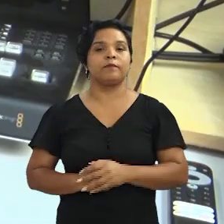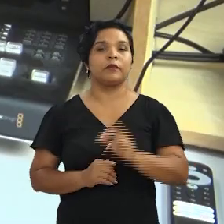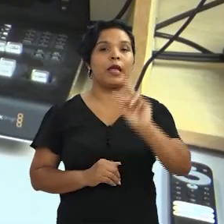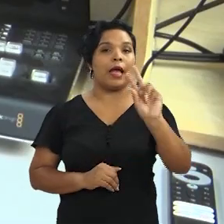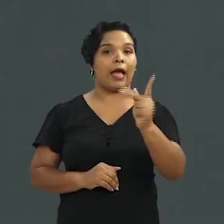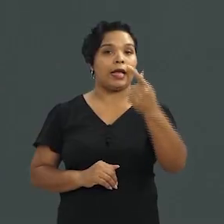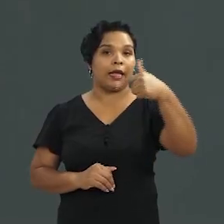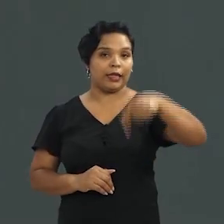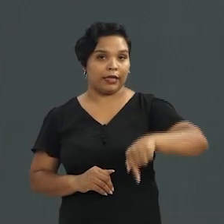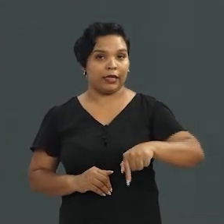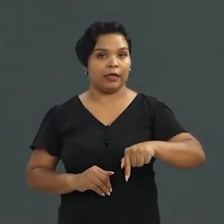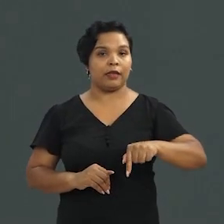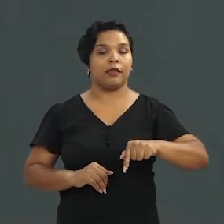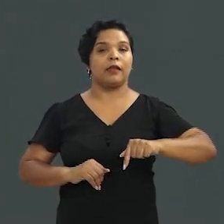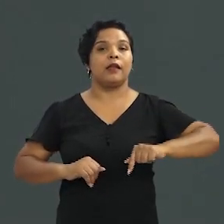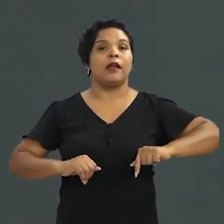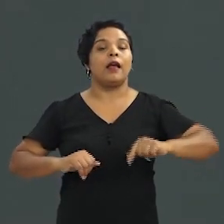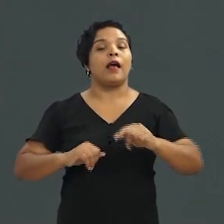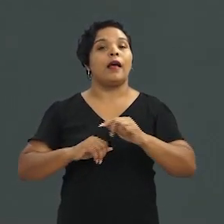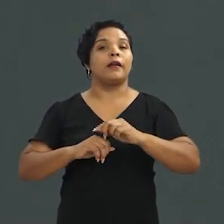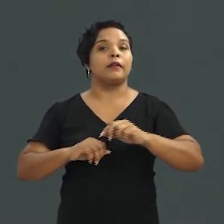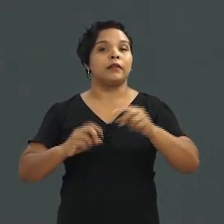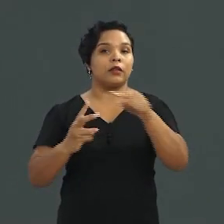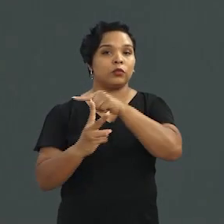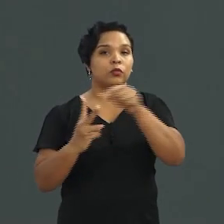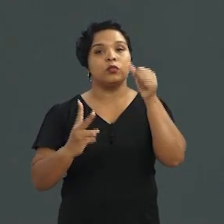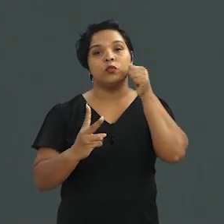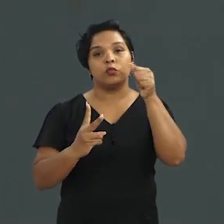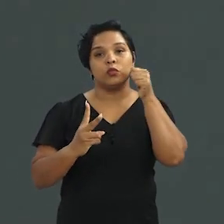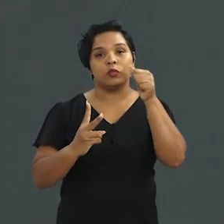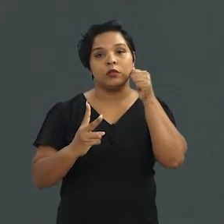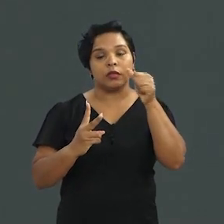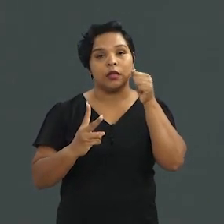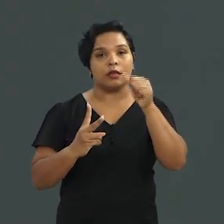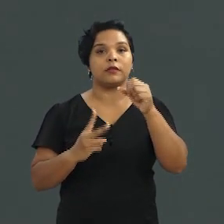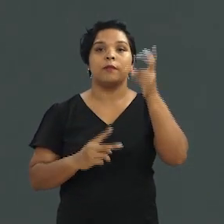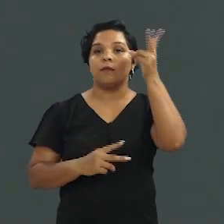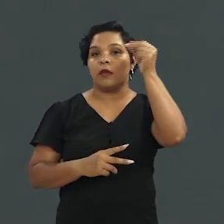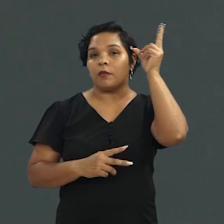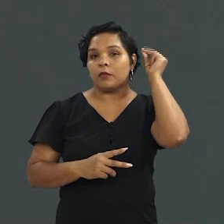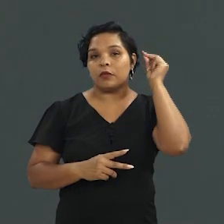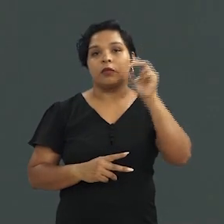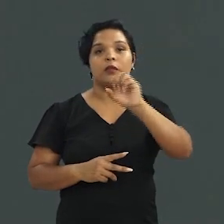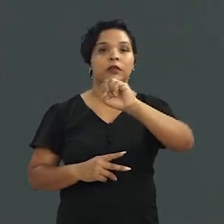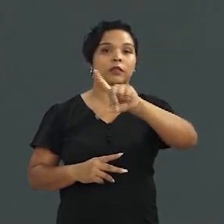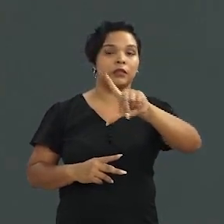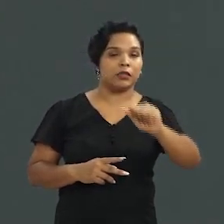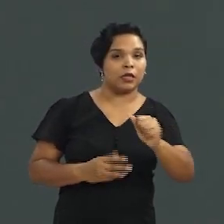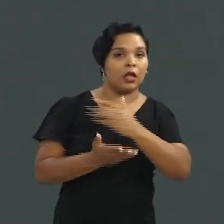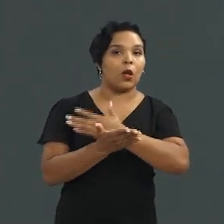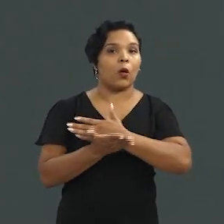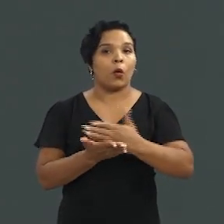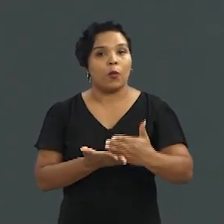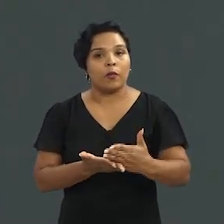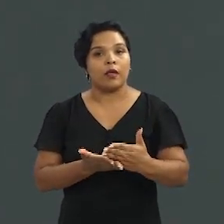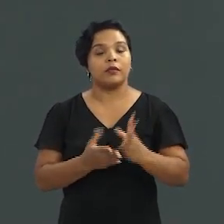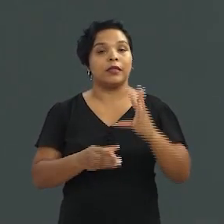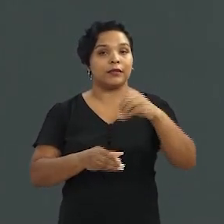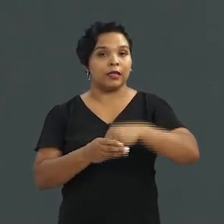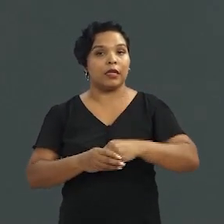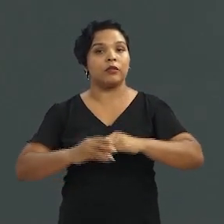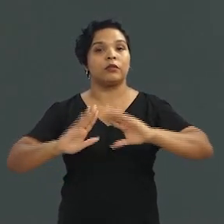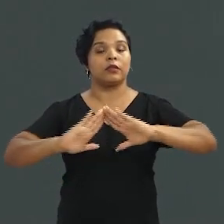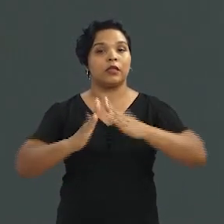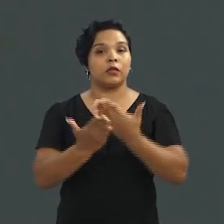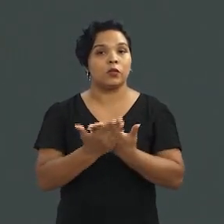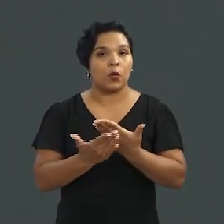História. A HQ, intitulada As Aventuras de Mateus e Heloísa no Sertão, de Sila e Maria Bonita, ela se